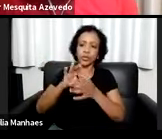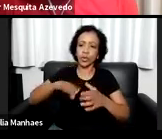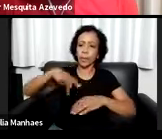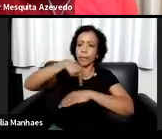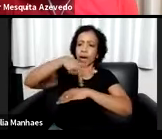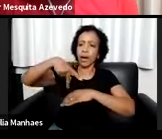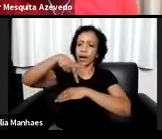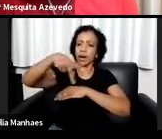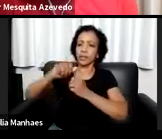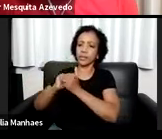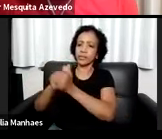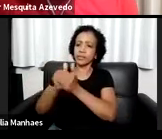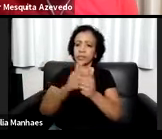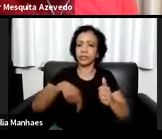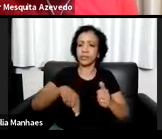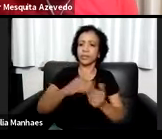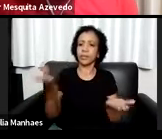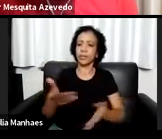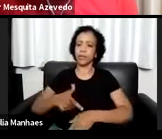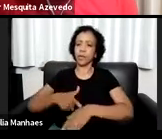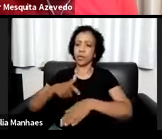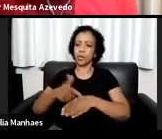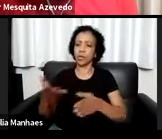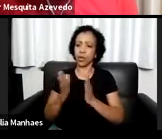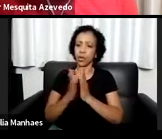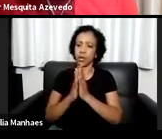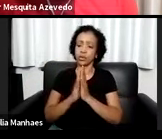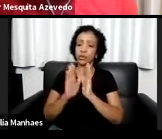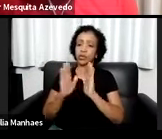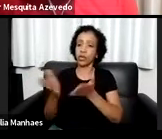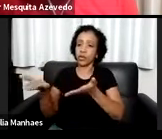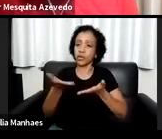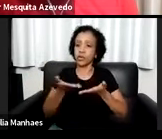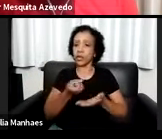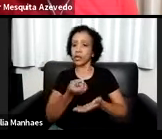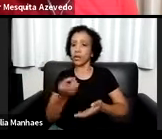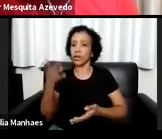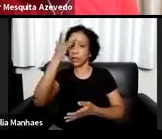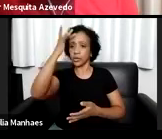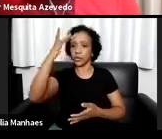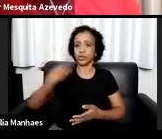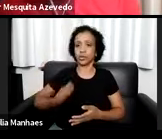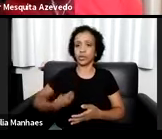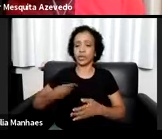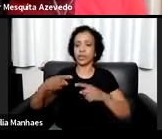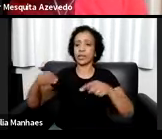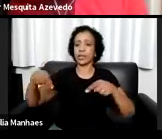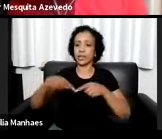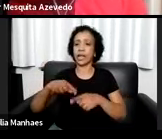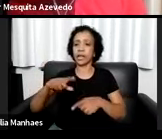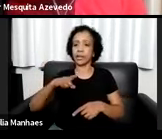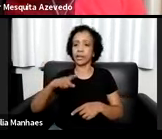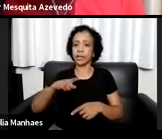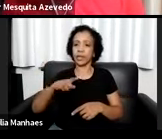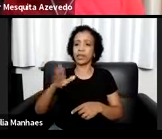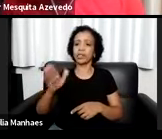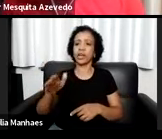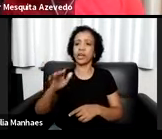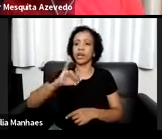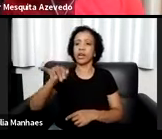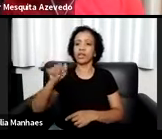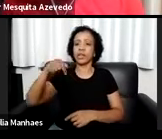nos acompanhando nesse momento. Já já eu vou apresentar mais pessoas, as pessoas que estão na sala para vocês. Temos a Jaqueline Frank, lá de